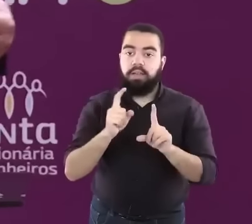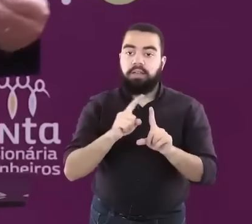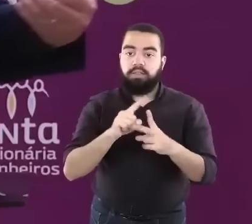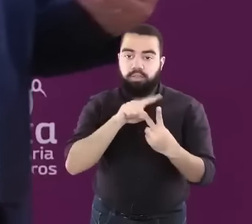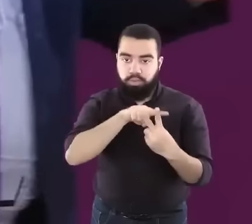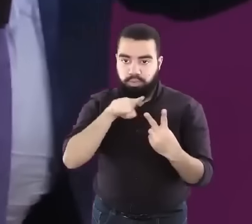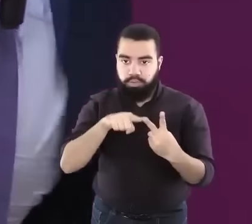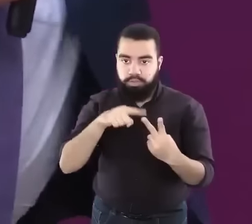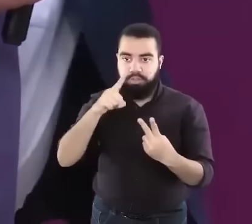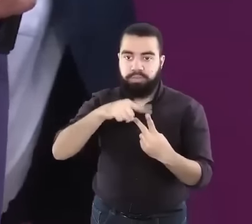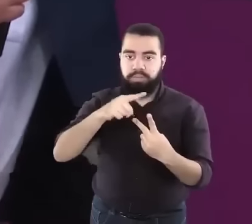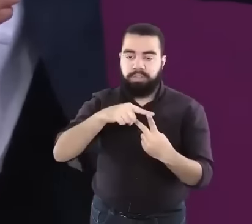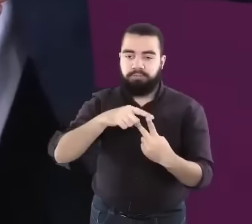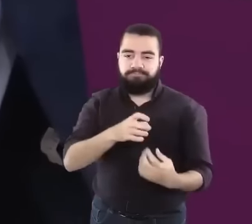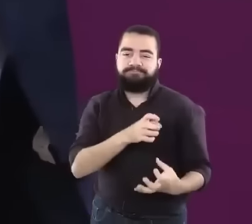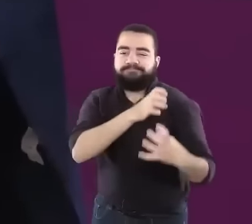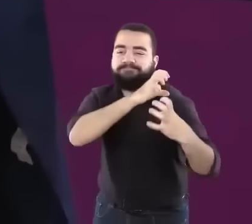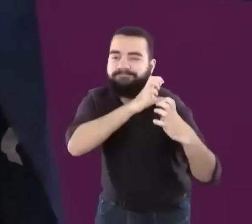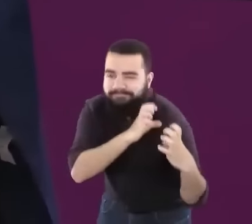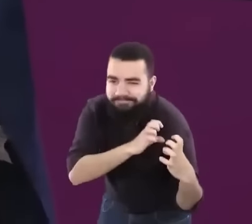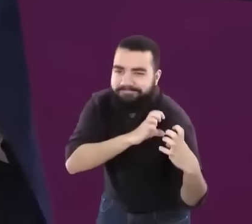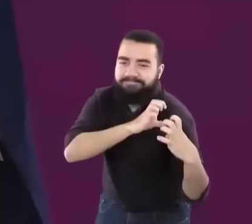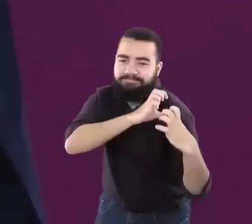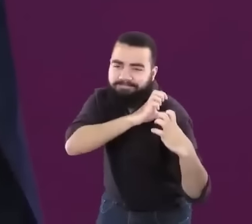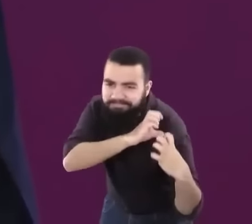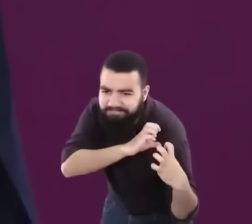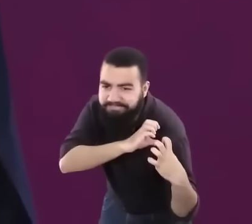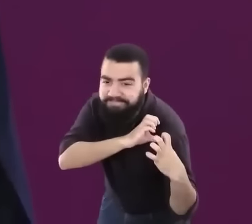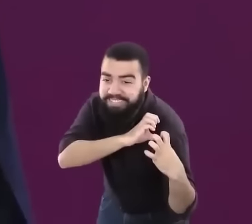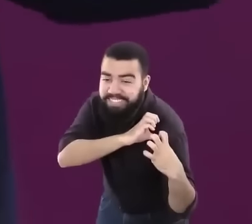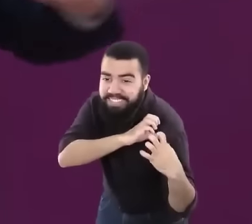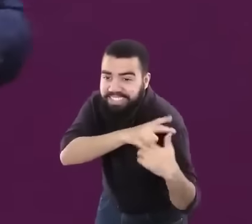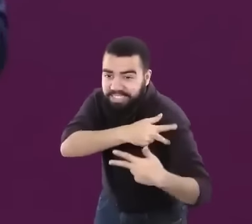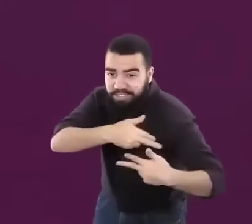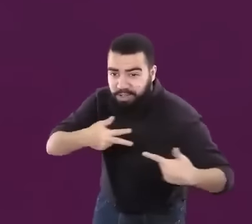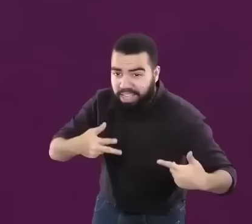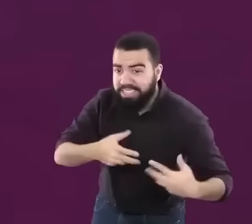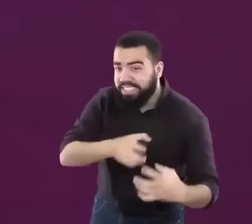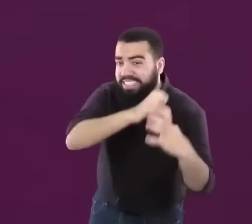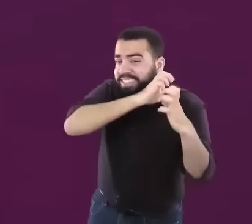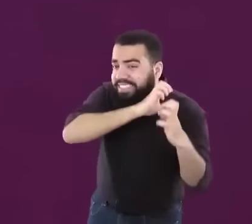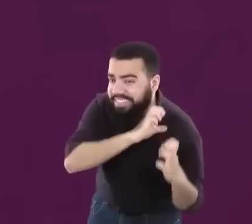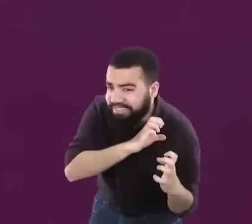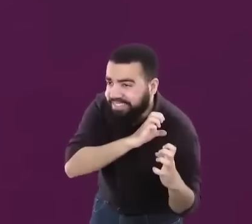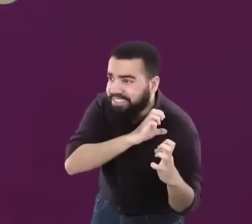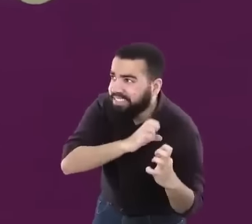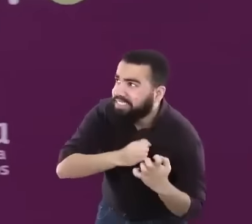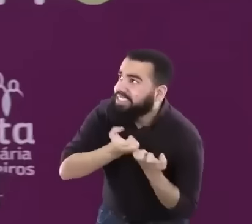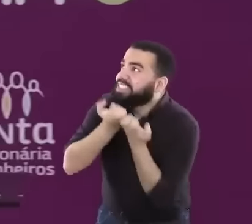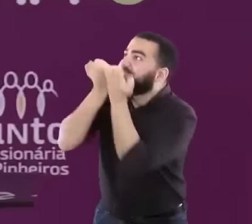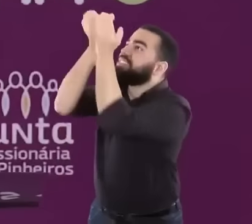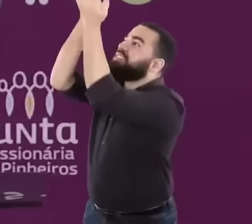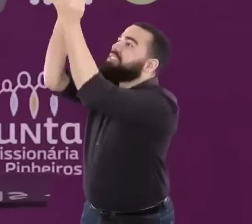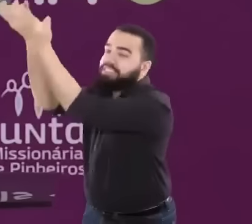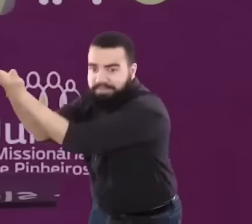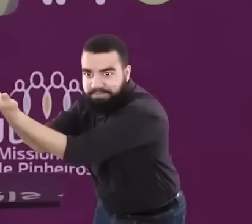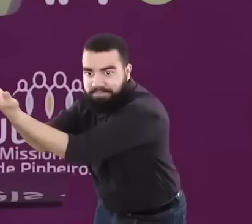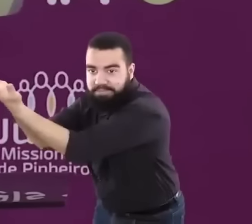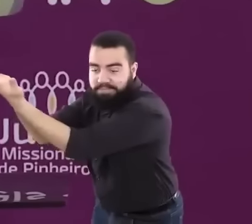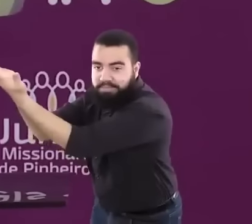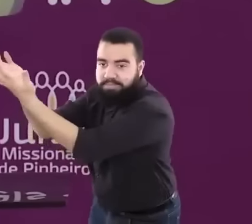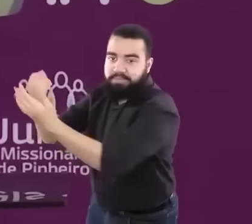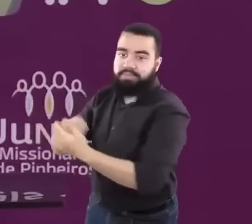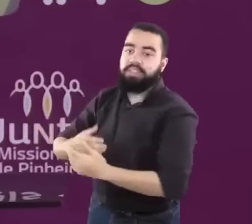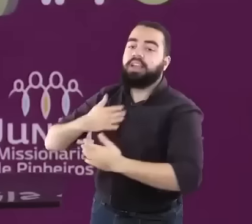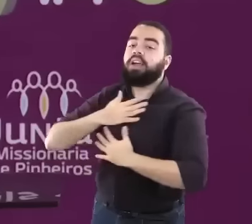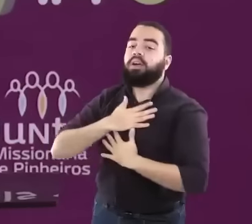entregar o fardo Tá certo você lançar sobre ele